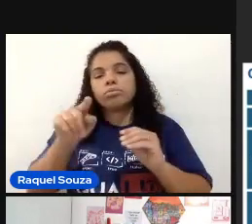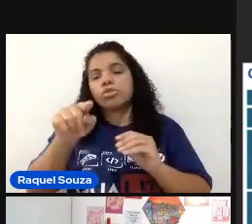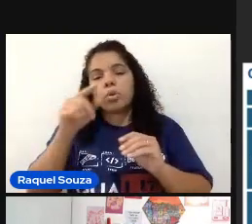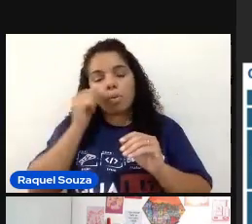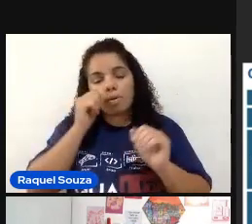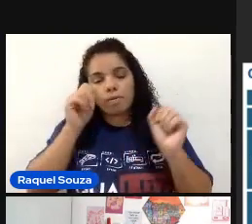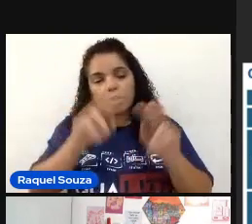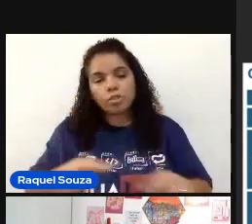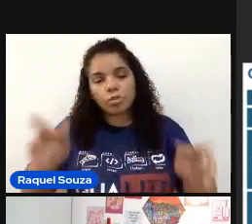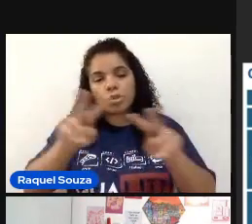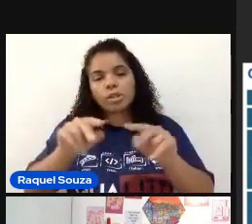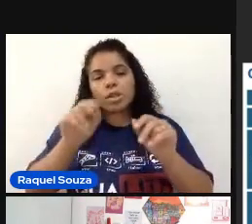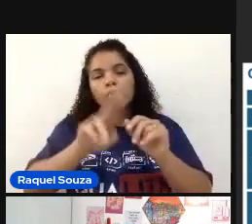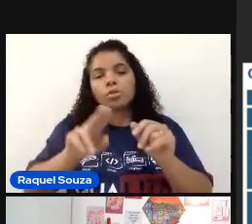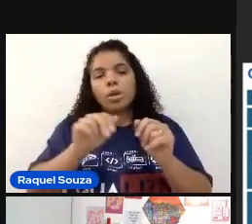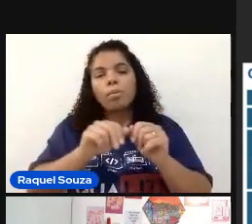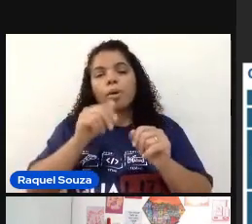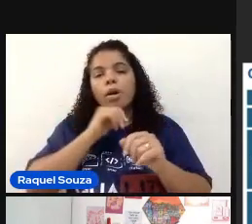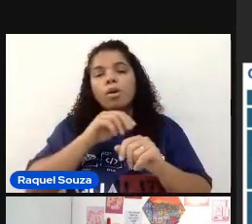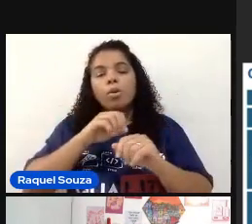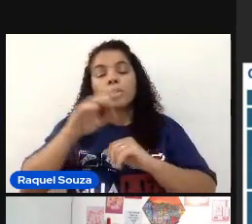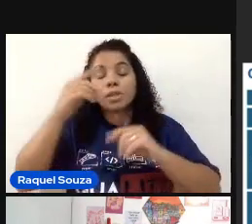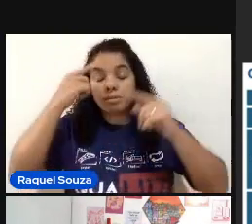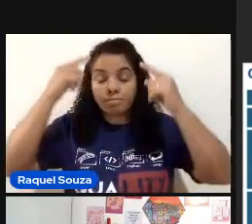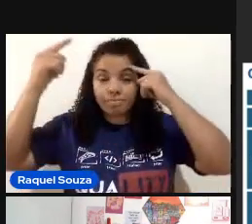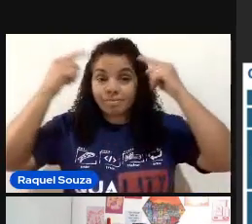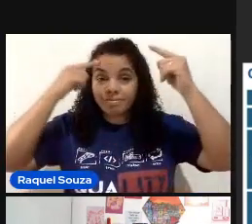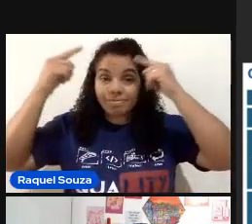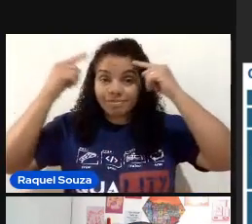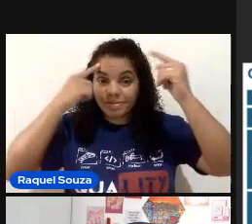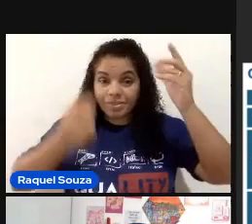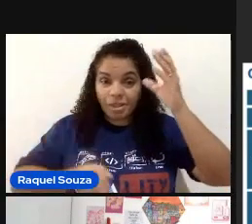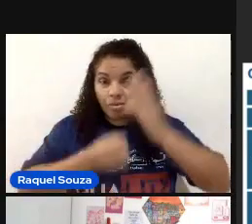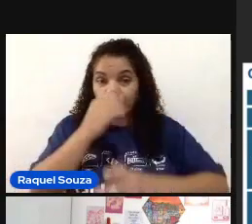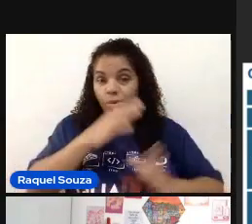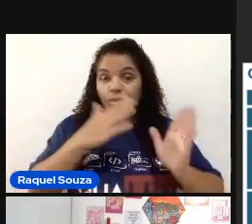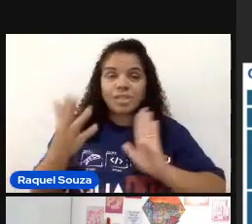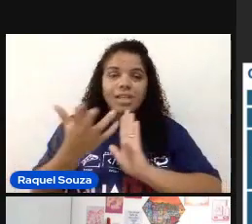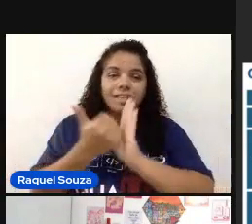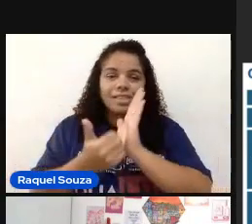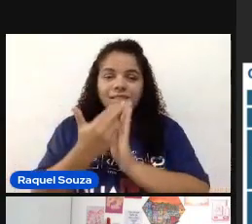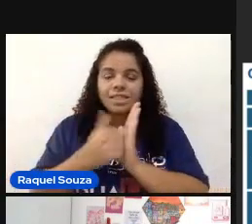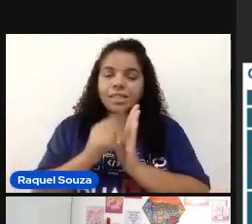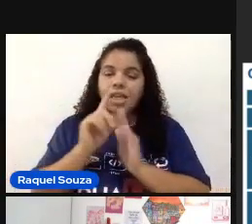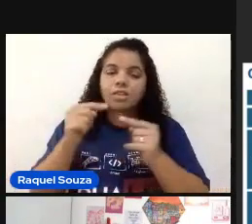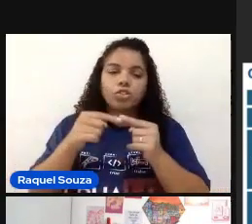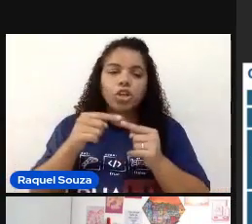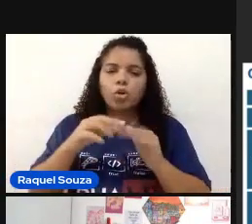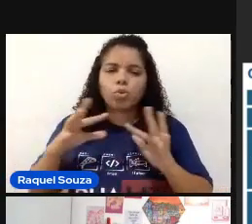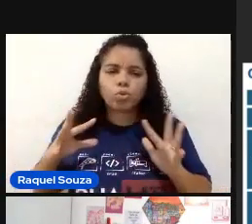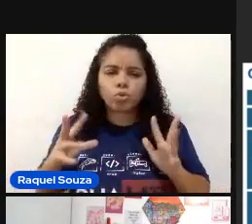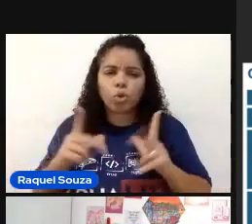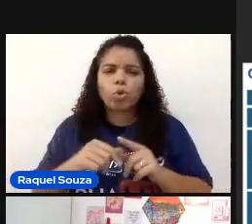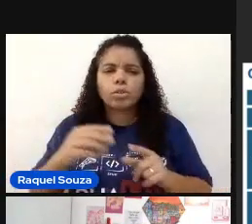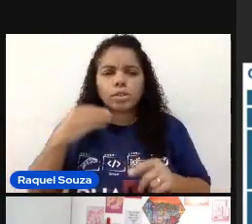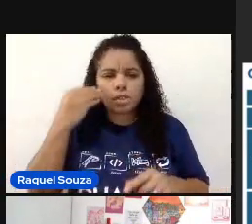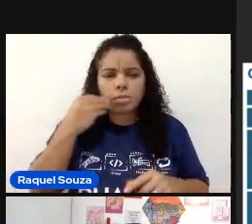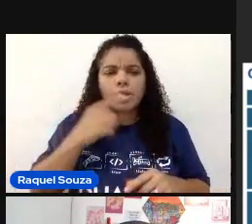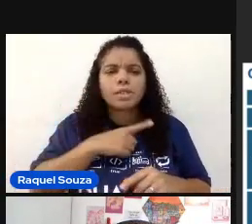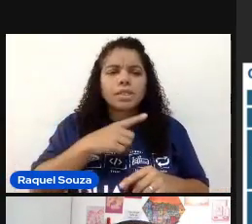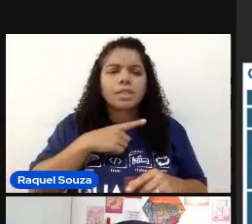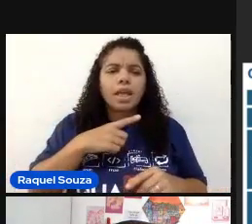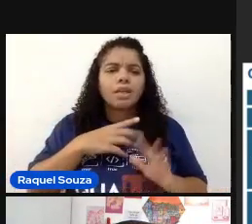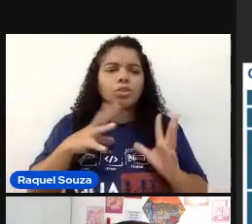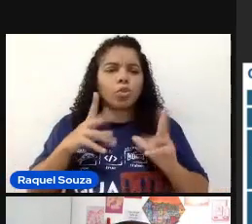que é usada para comunicar os insights que irão informar os processos de design. Ou seja, baseado em toda essa experiência, eu tenho todos